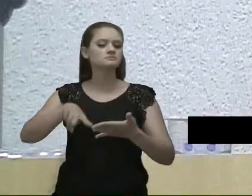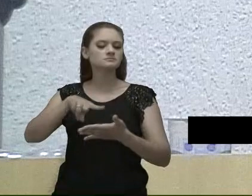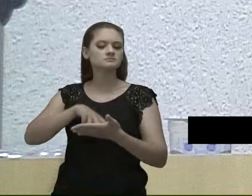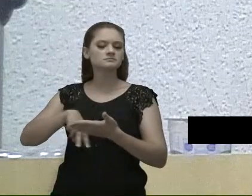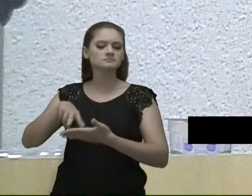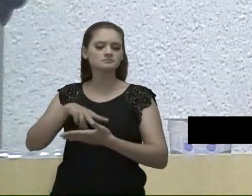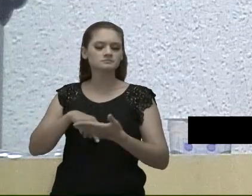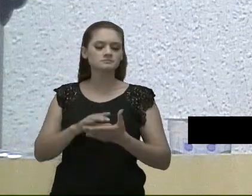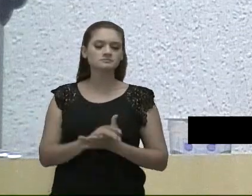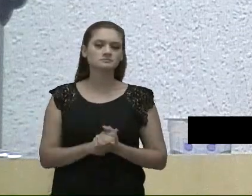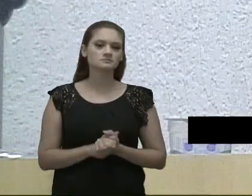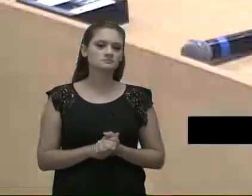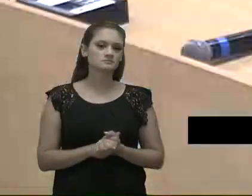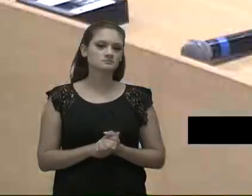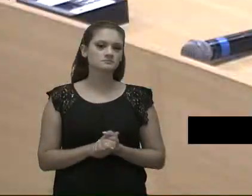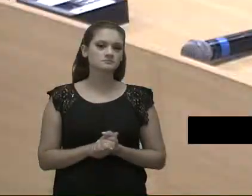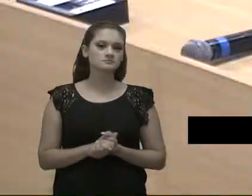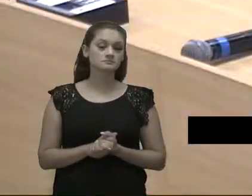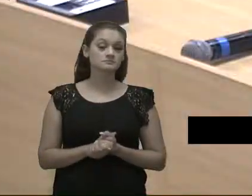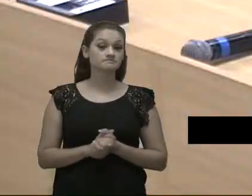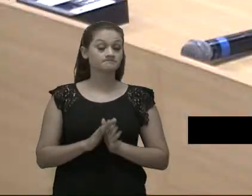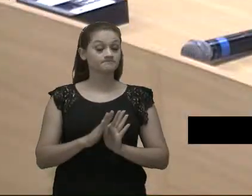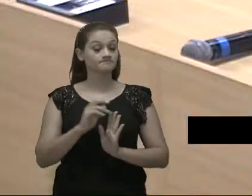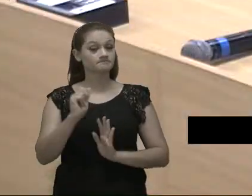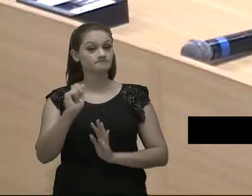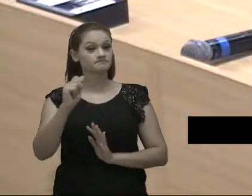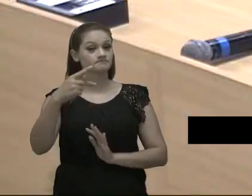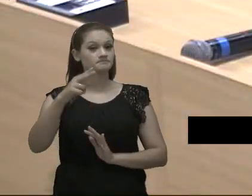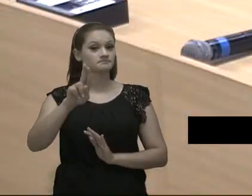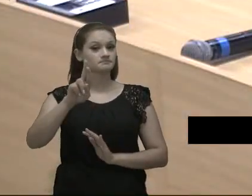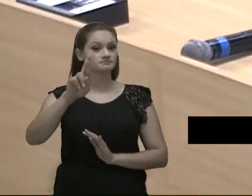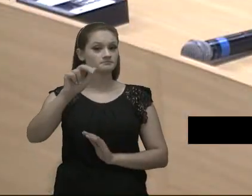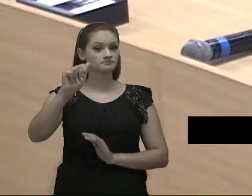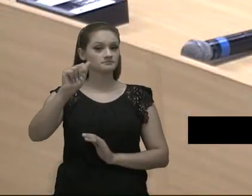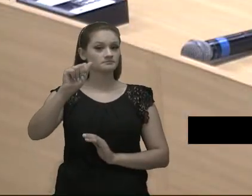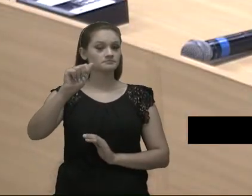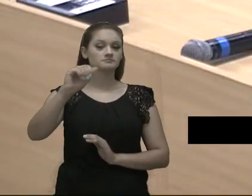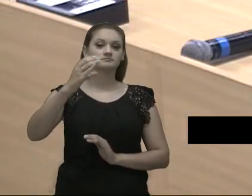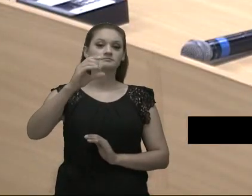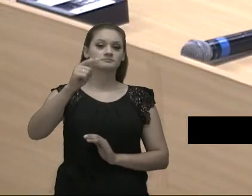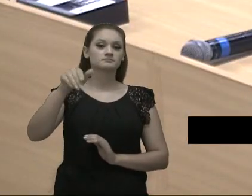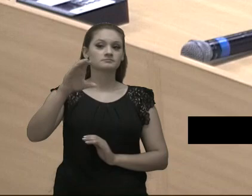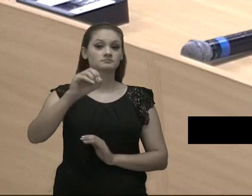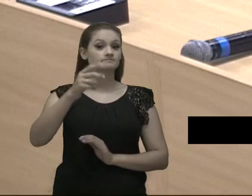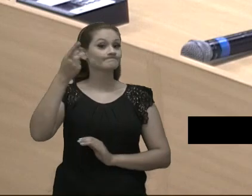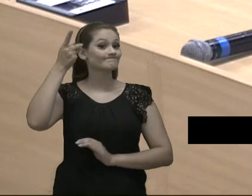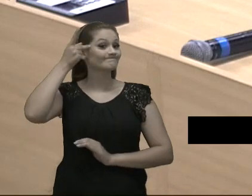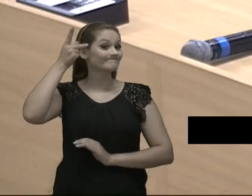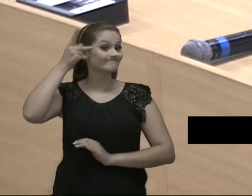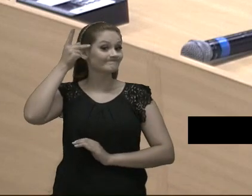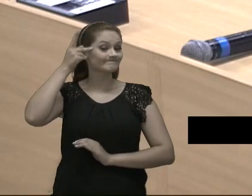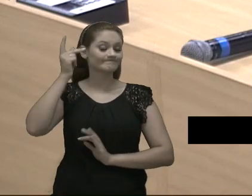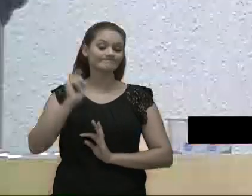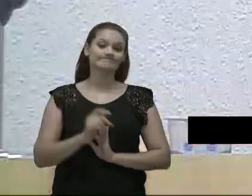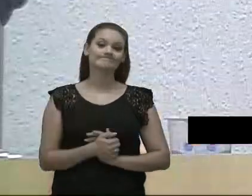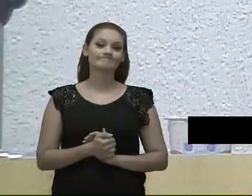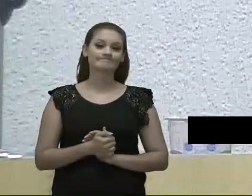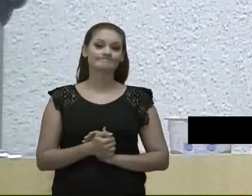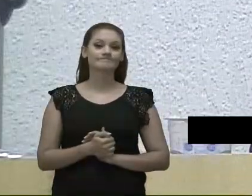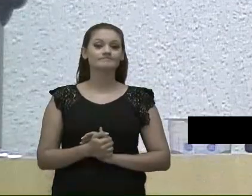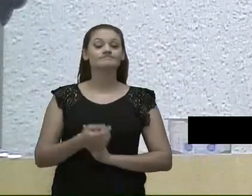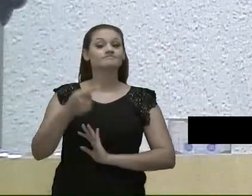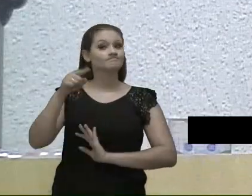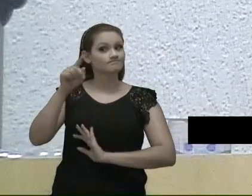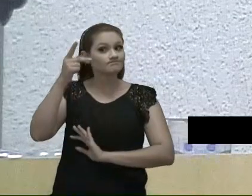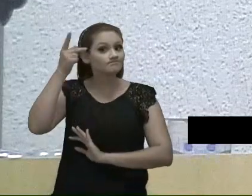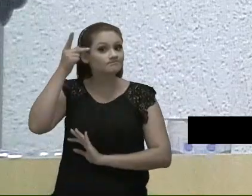sabe me dizer? A apuração em si foi feito tudo na nossa sede em São Paulo. Então foi feito lá em São